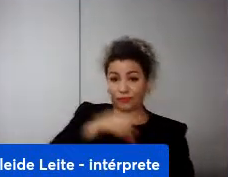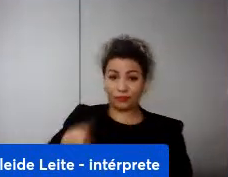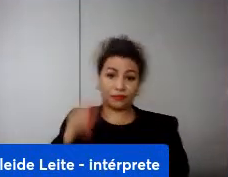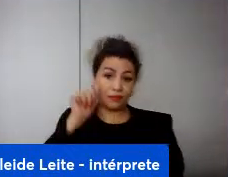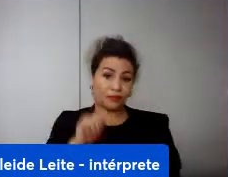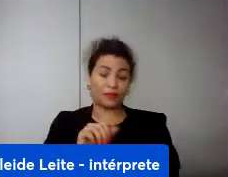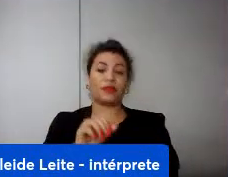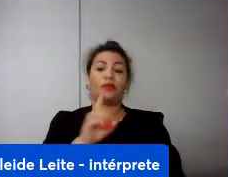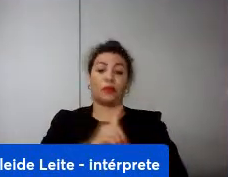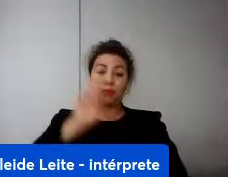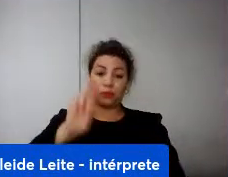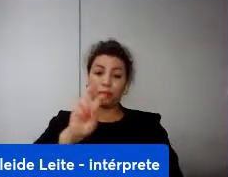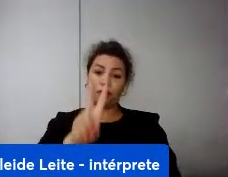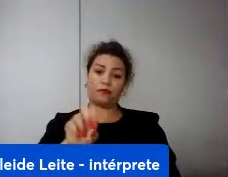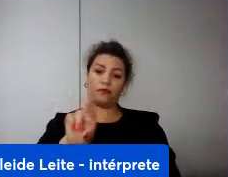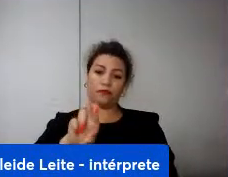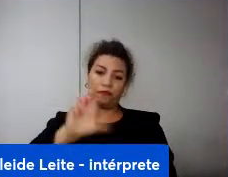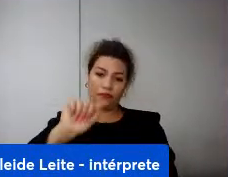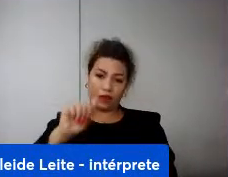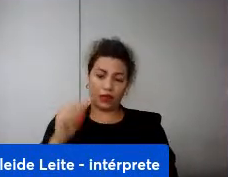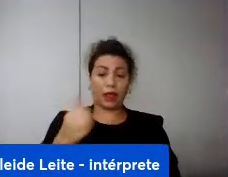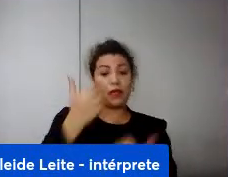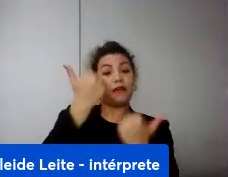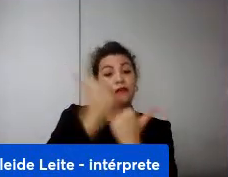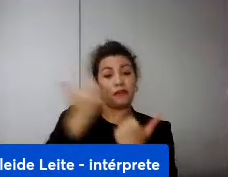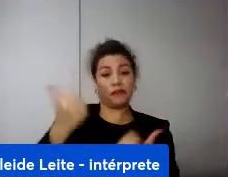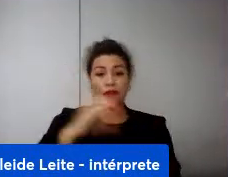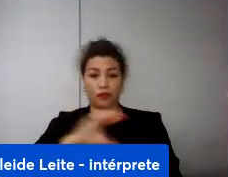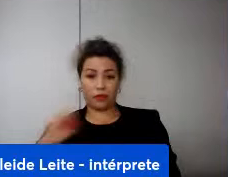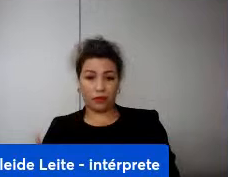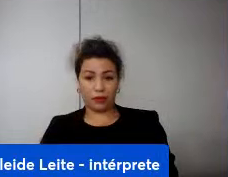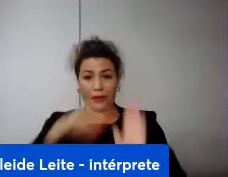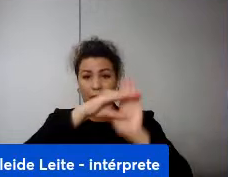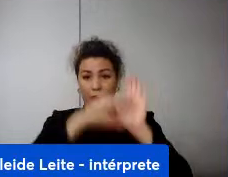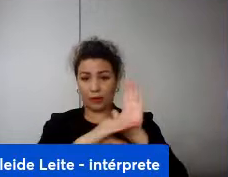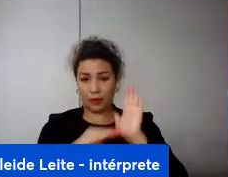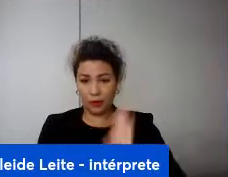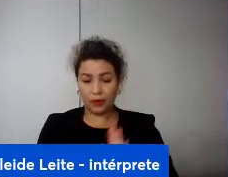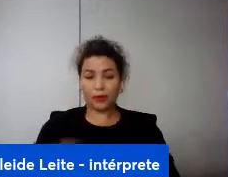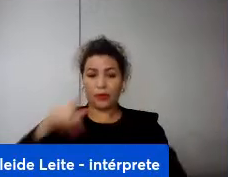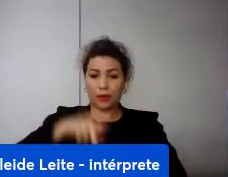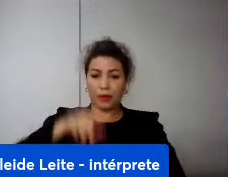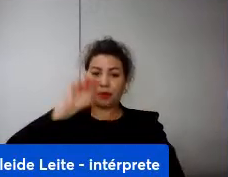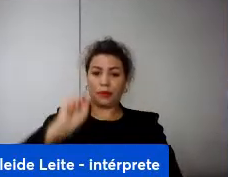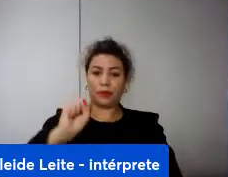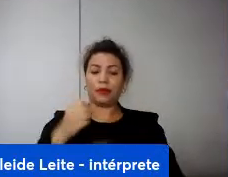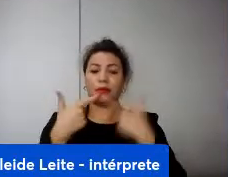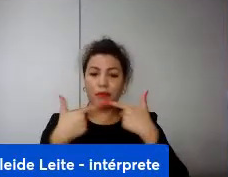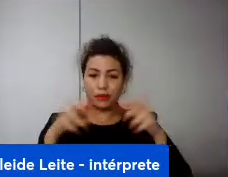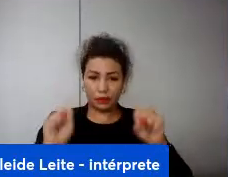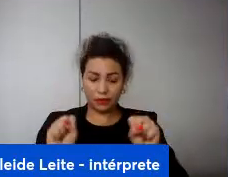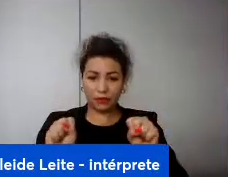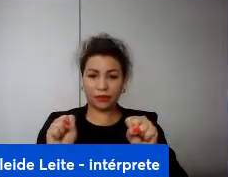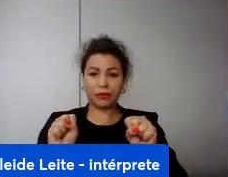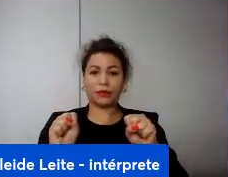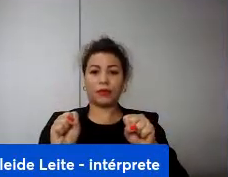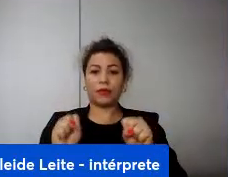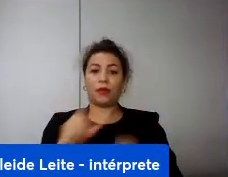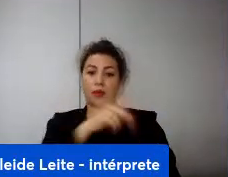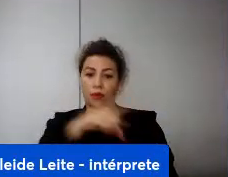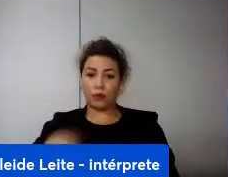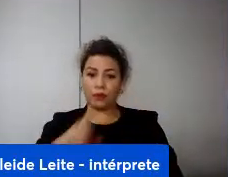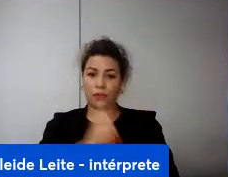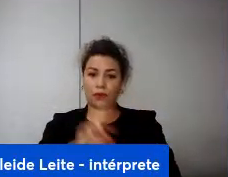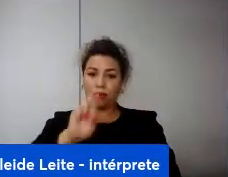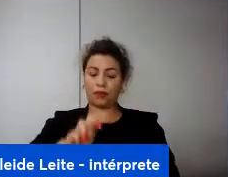doutora Vera Pacheco, vice-coordenadora do Programa de Pós-Graduação em Linguística, o professor